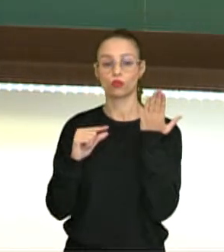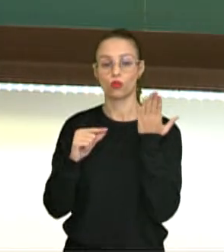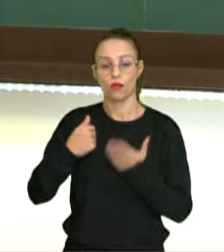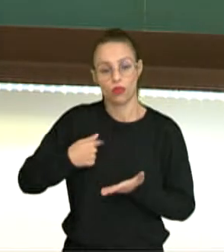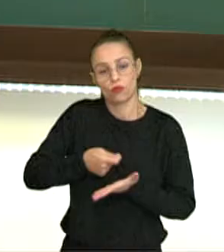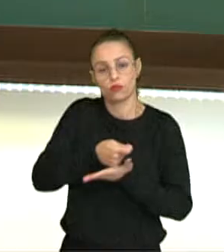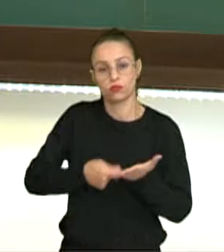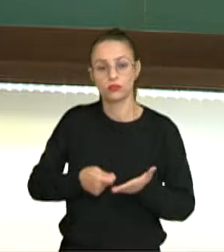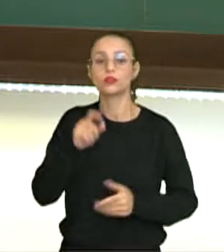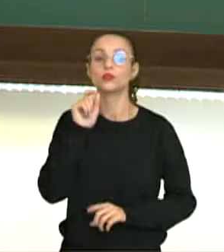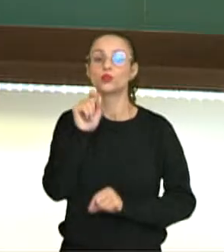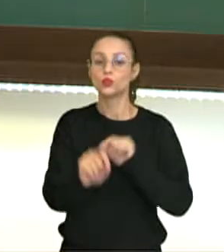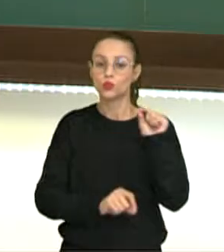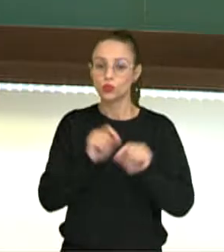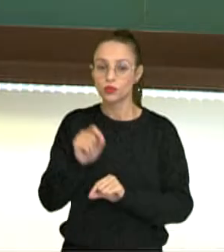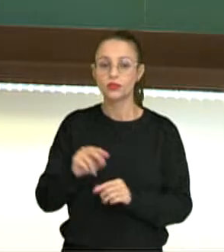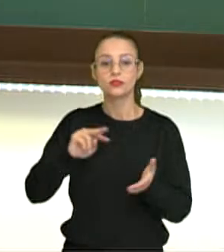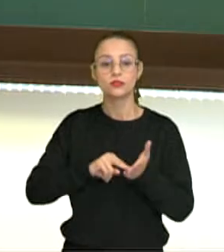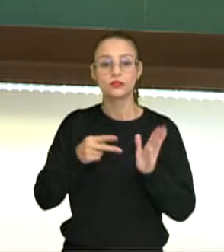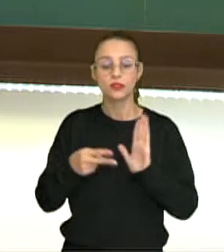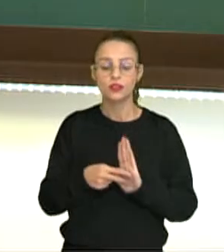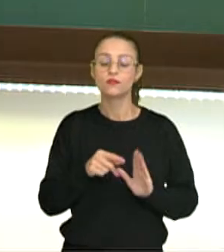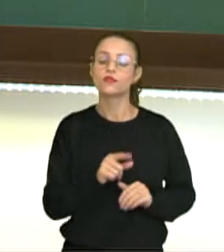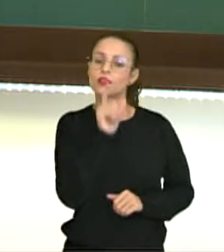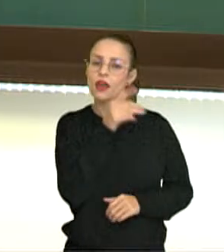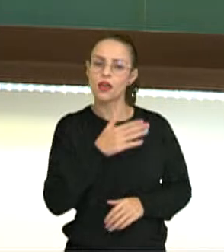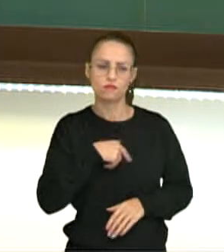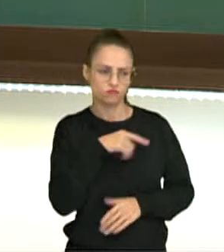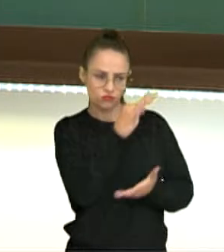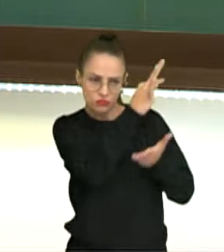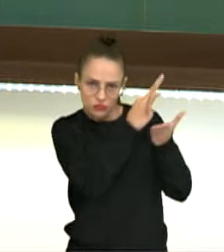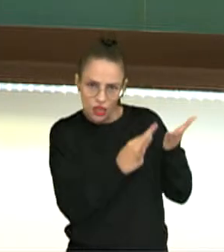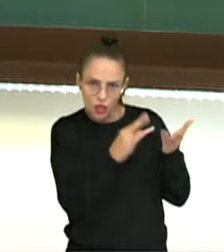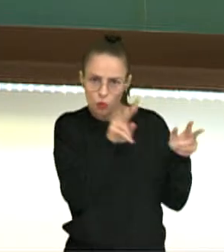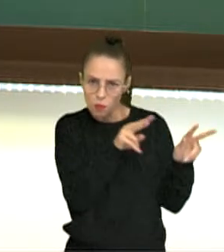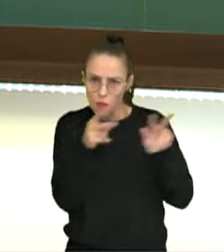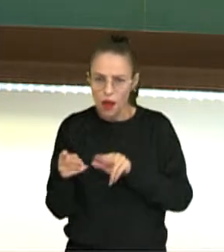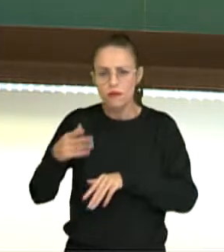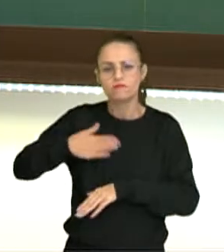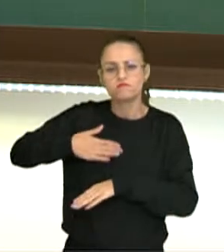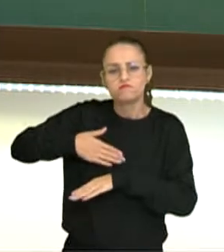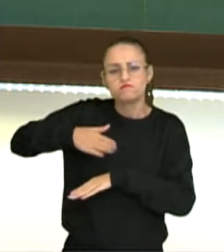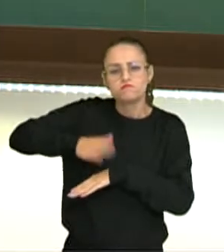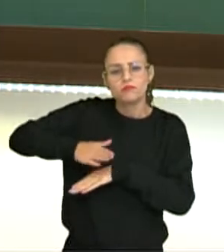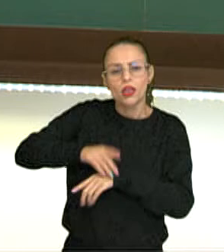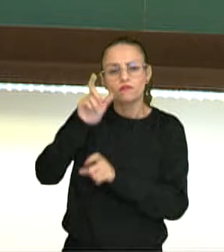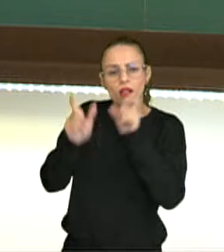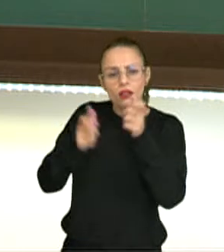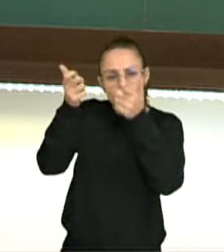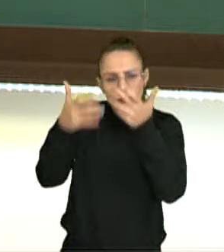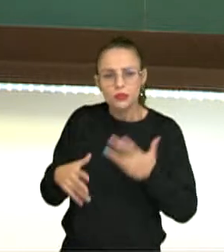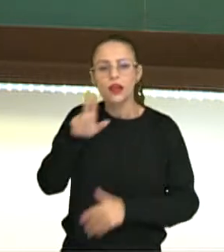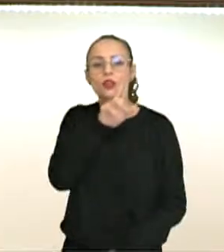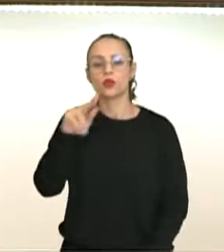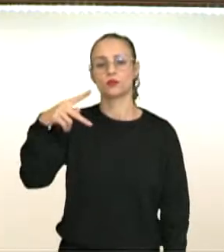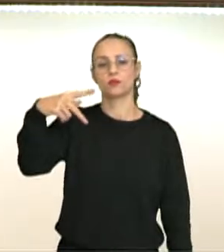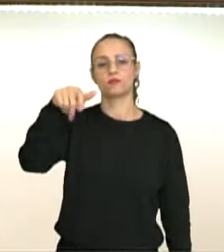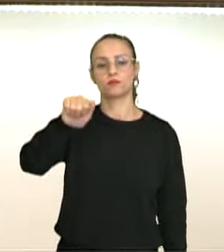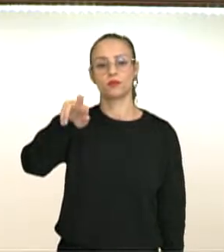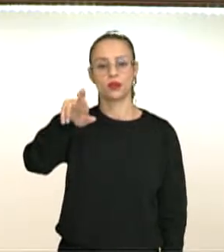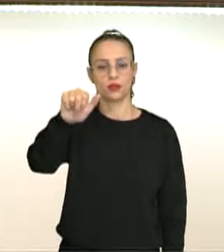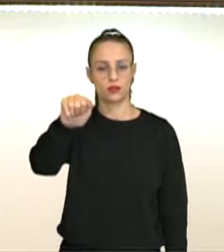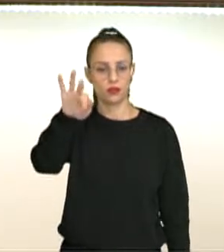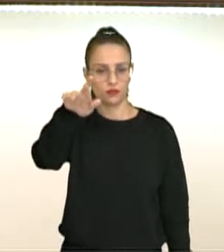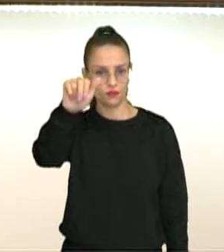nome em língua portuguesa, chama-se paráfrase, que é explicar com as tuas próprias palavras. Não esquecendo o quê? Olha para mim